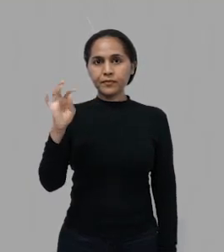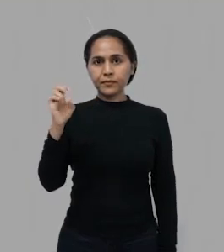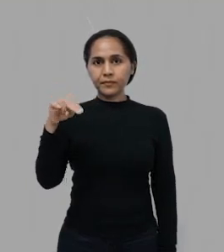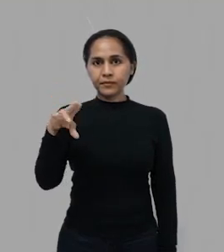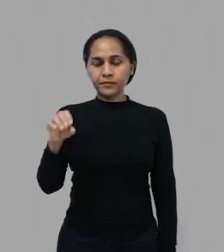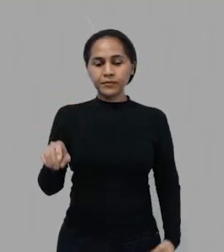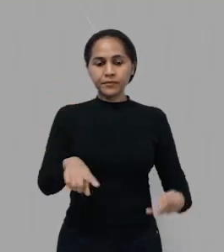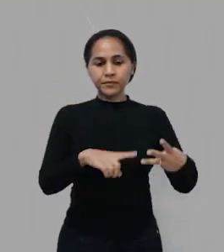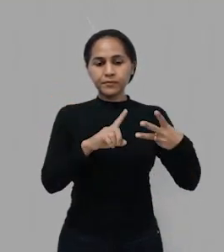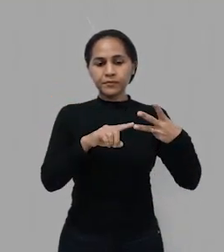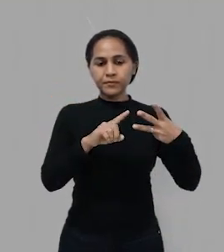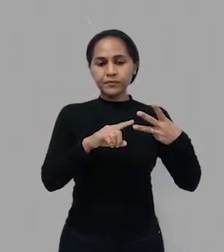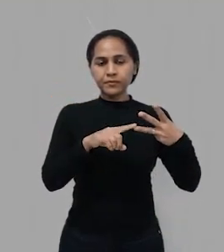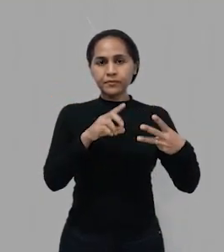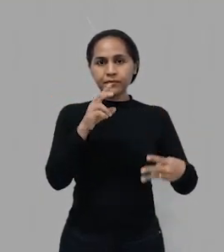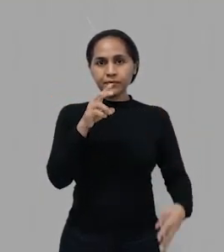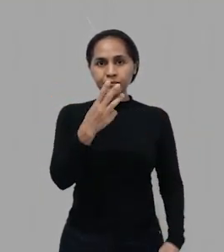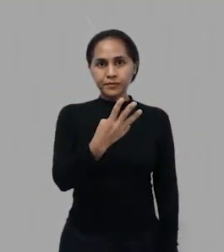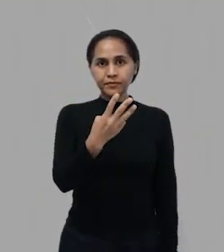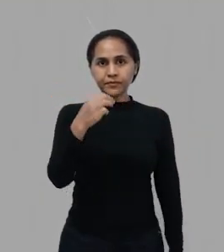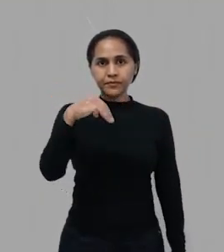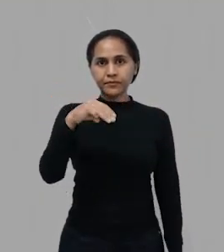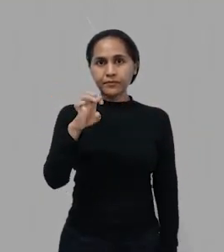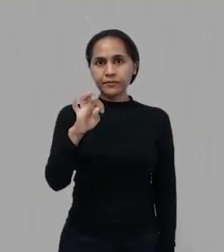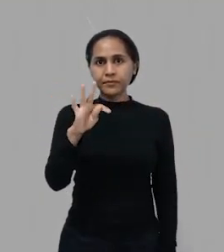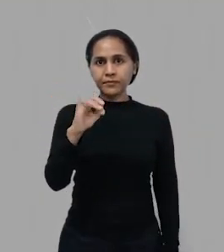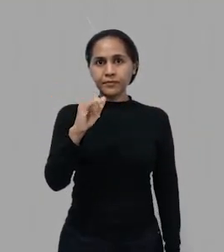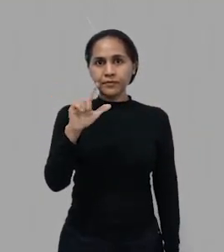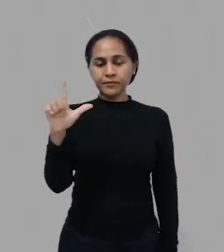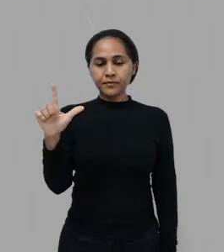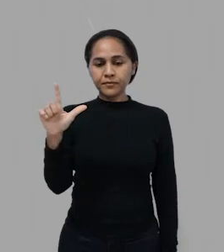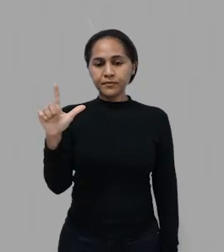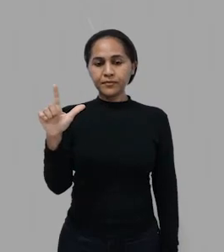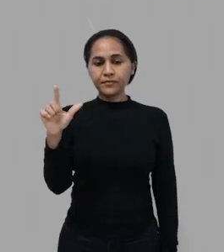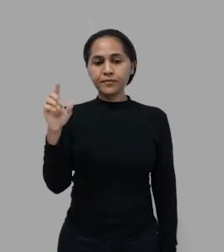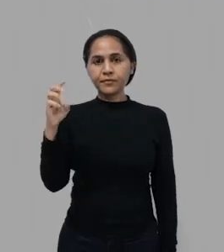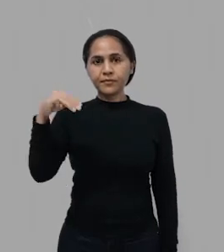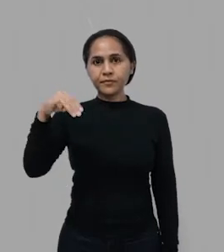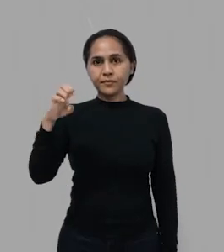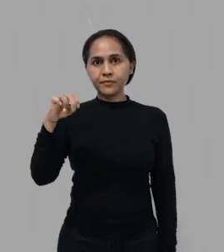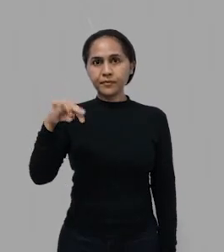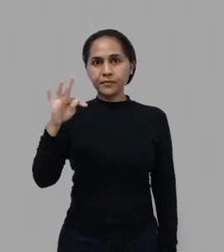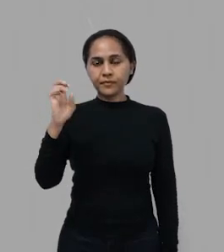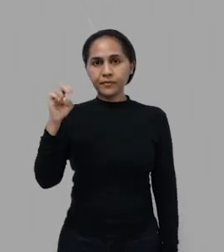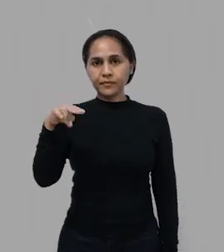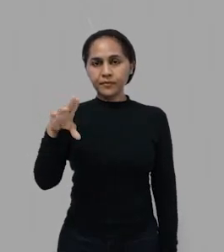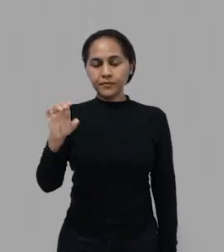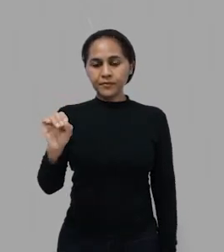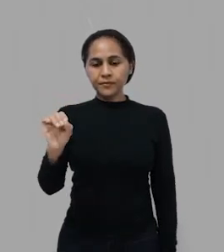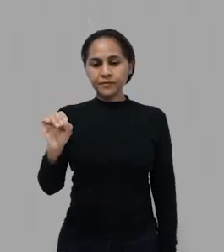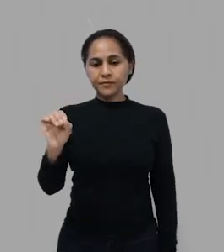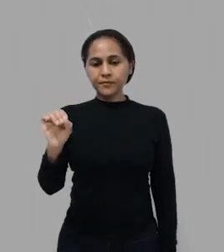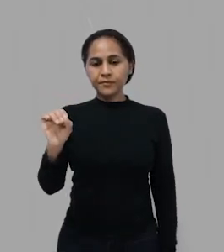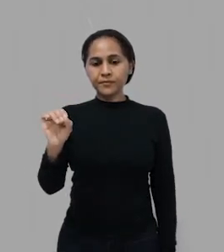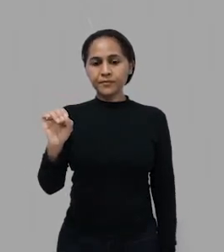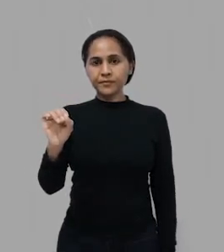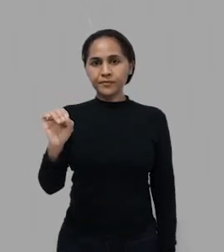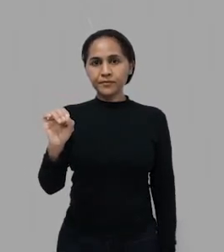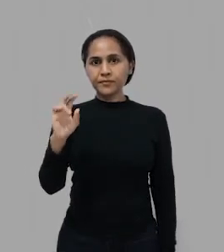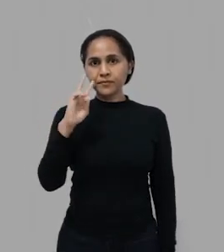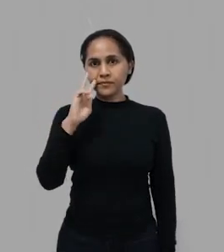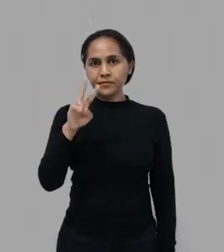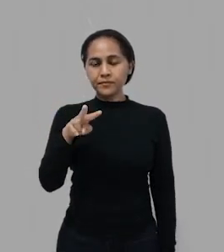estrutura, o 3-metilpentano. Eu apenas desloquei a posição do grupo metil.